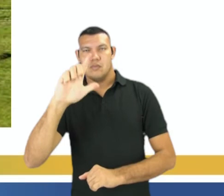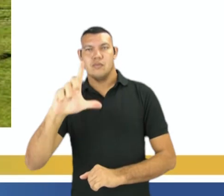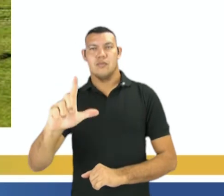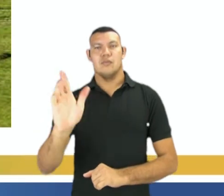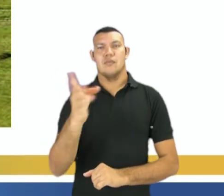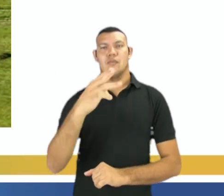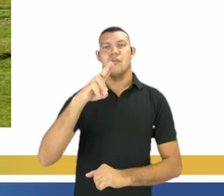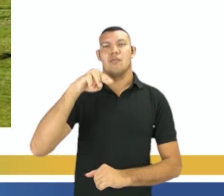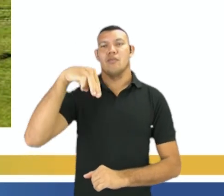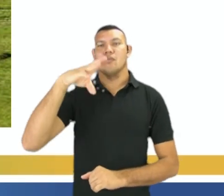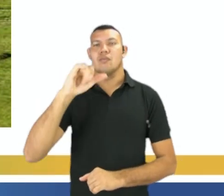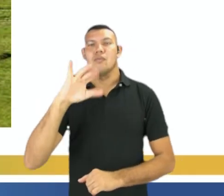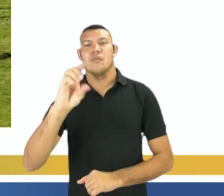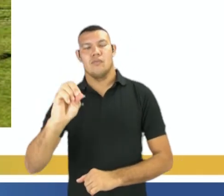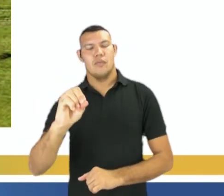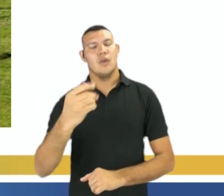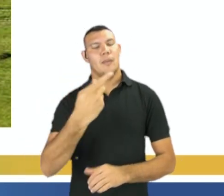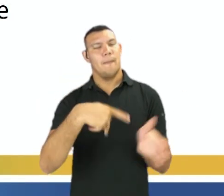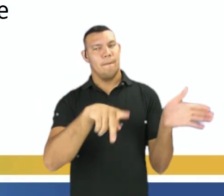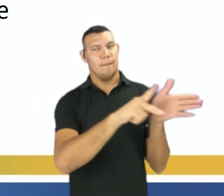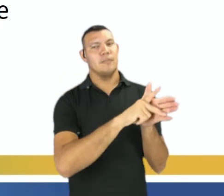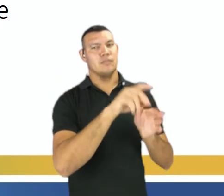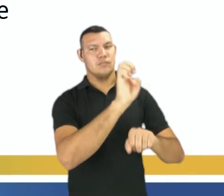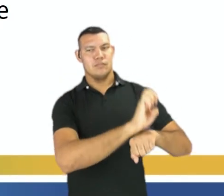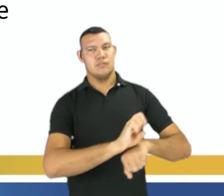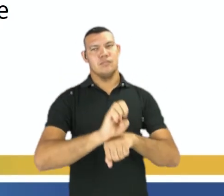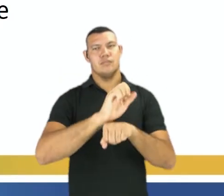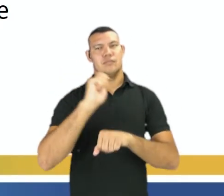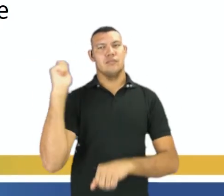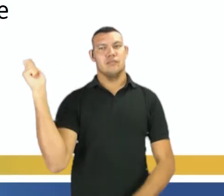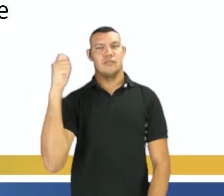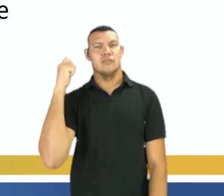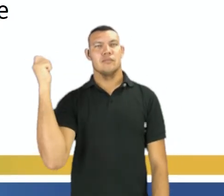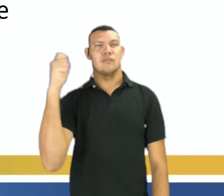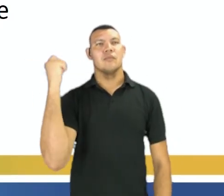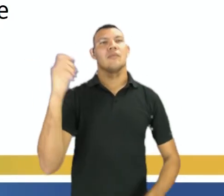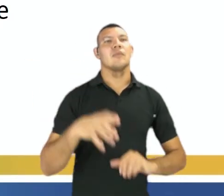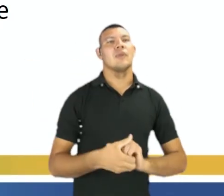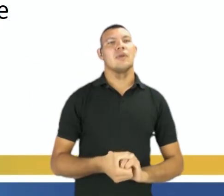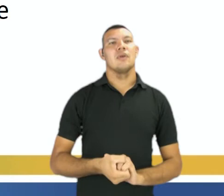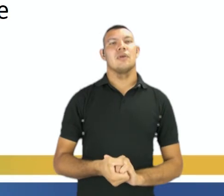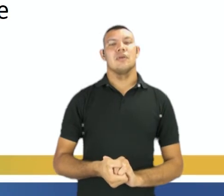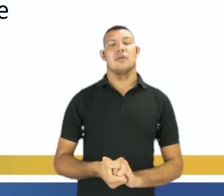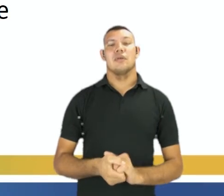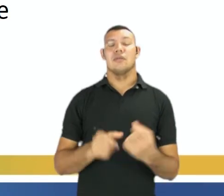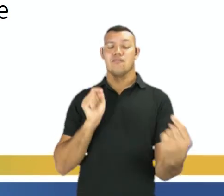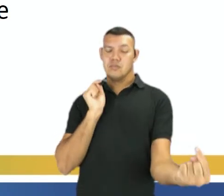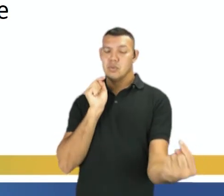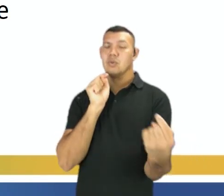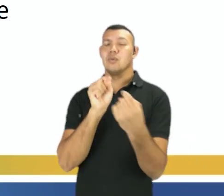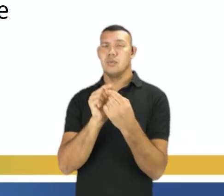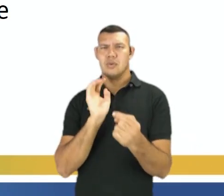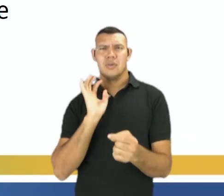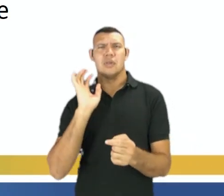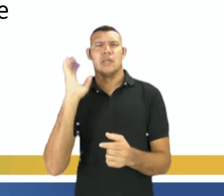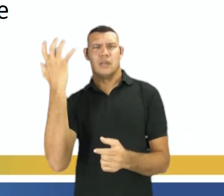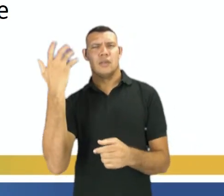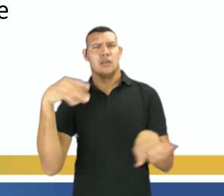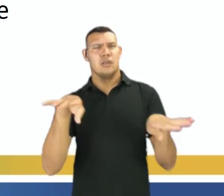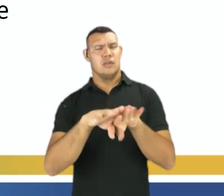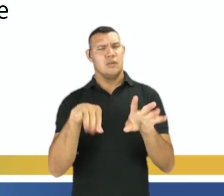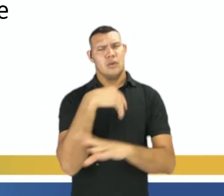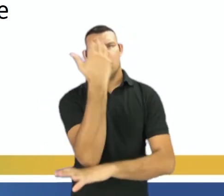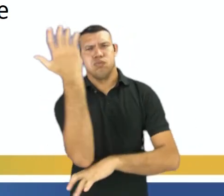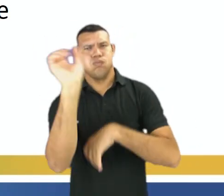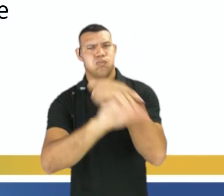vegetação típica do estado do Rio Grande do Sul. Aí nós sabemos que existe uma grande relação entre o clima e a cobertura